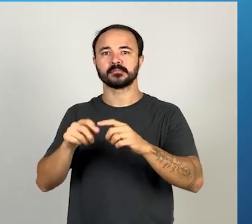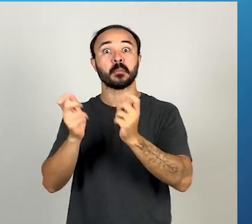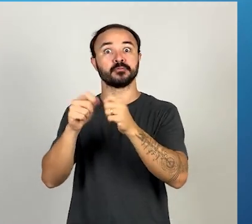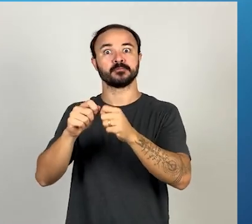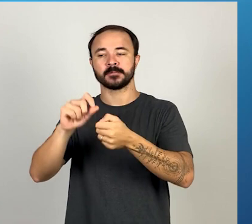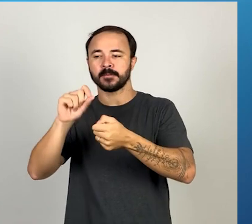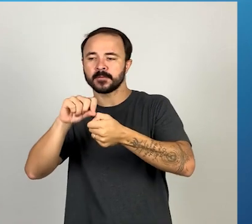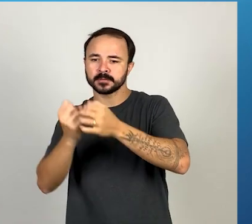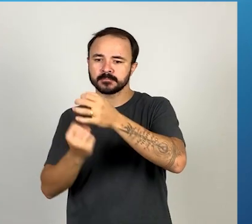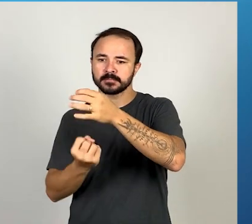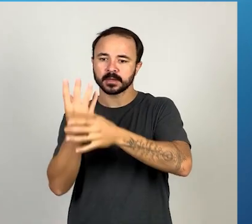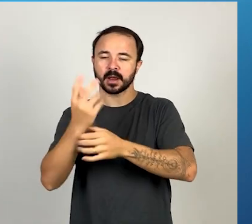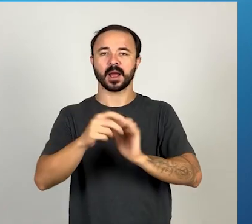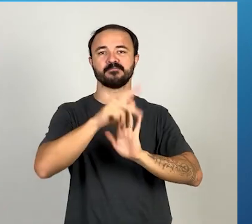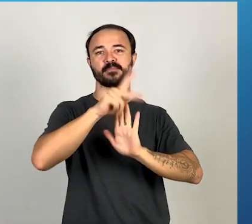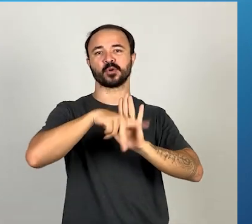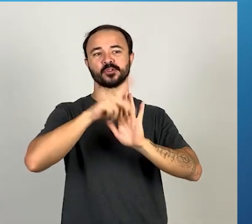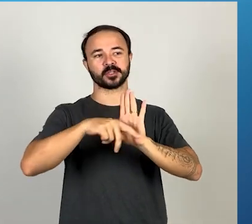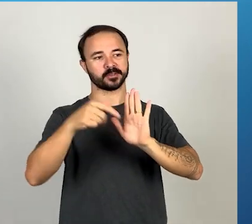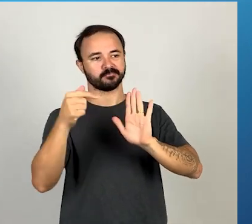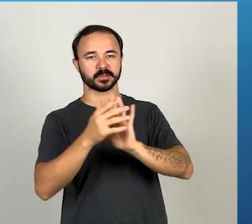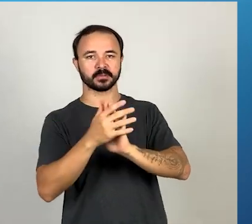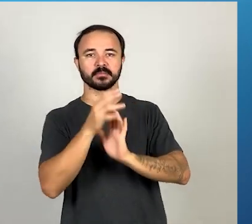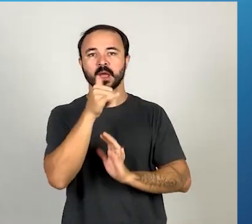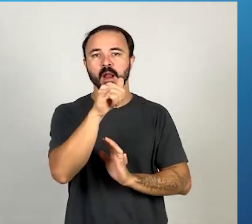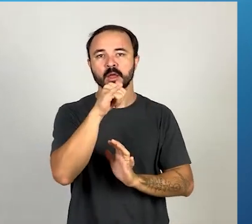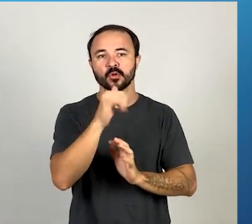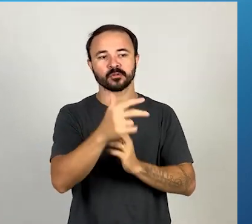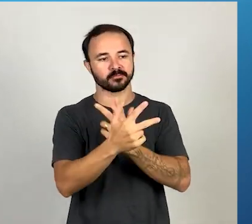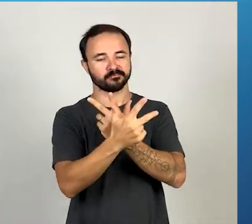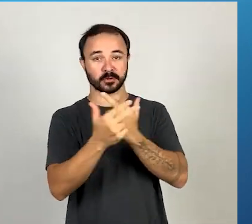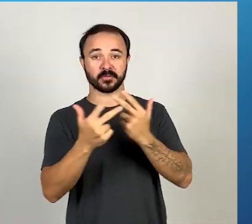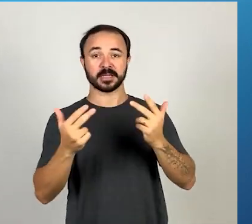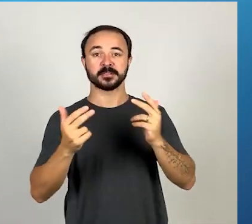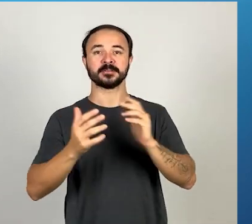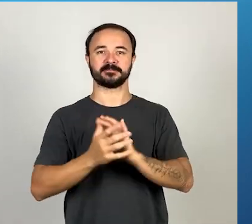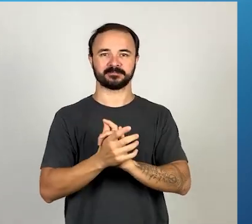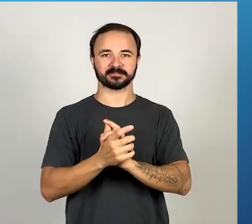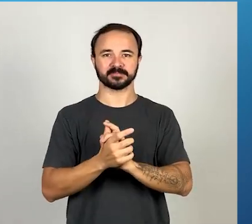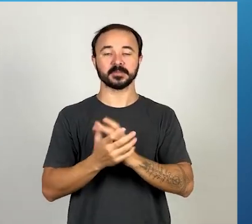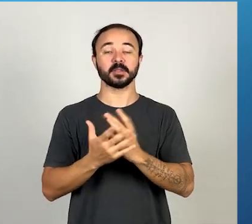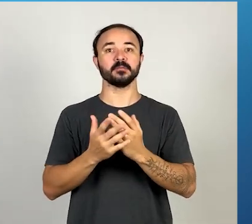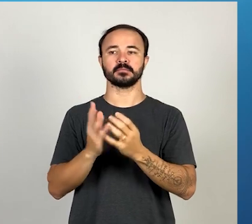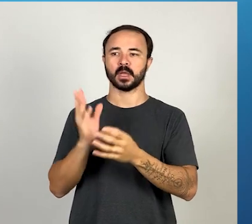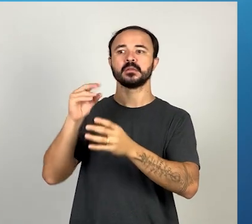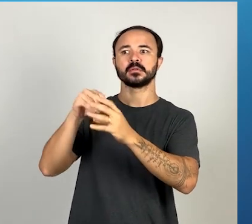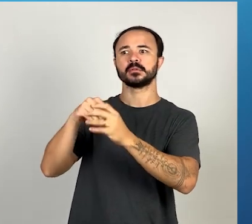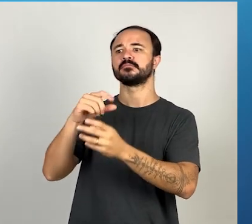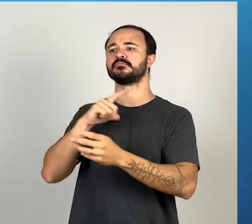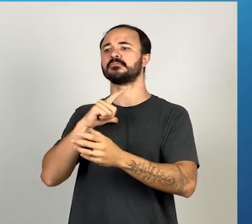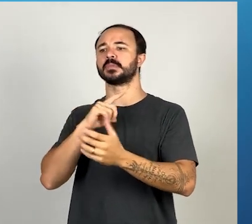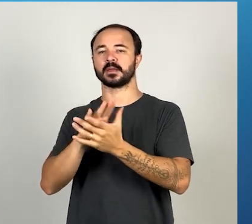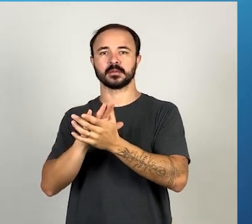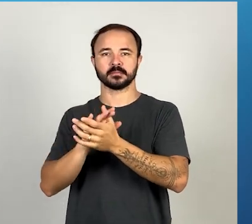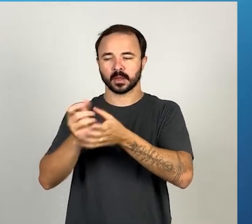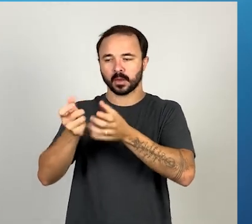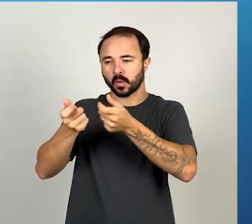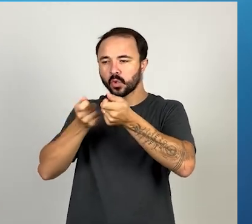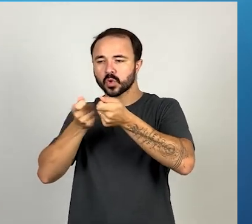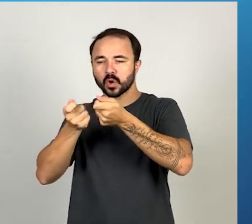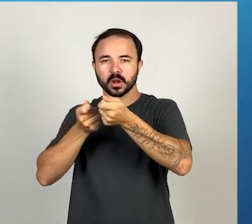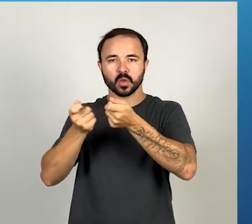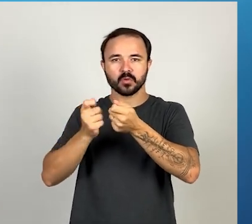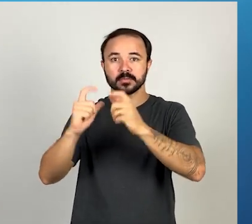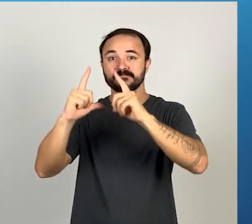projetos envolvendo eletrônica. Além disso, é uma plataforma eletrônica que consiste de um circuito contendo um